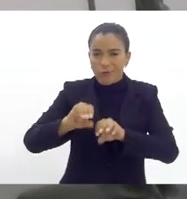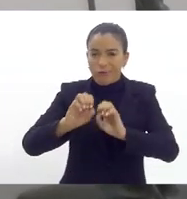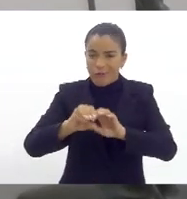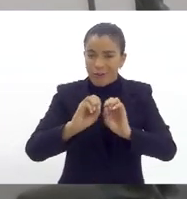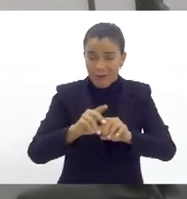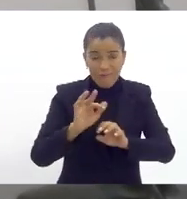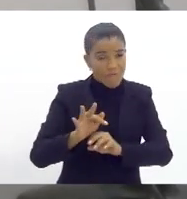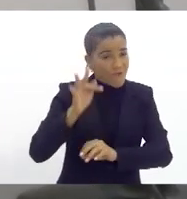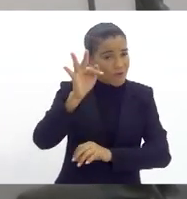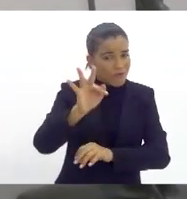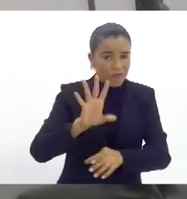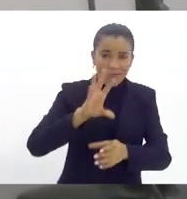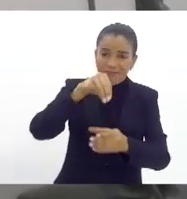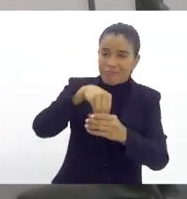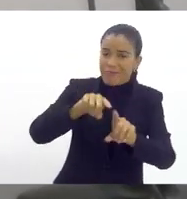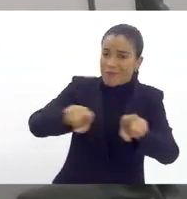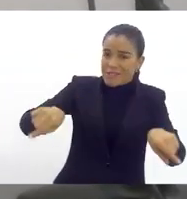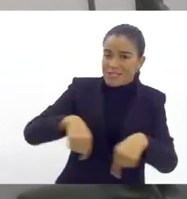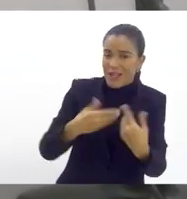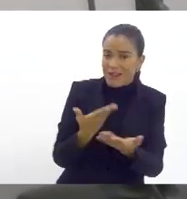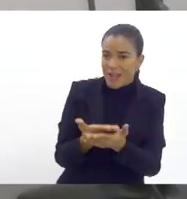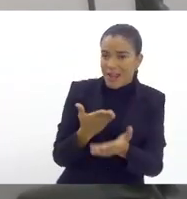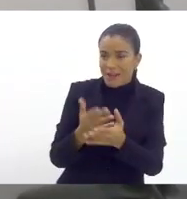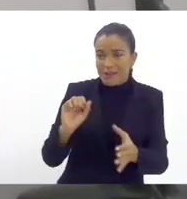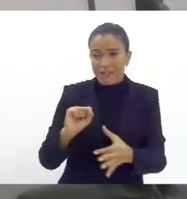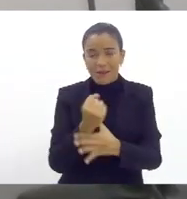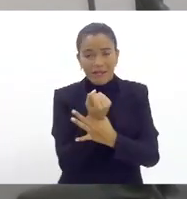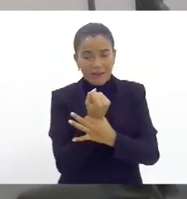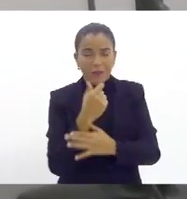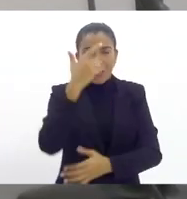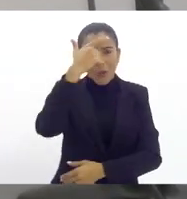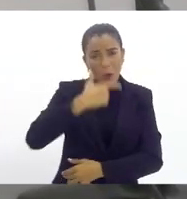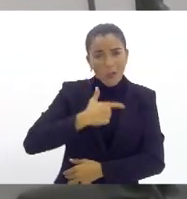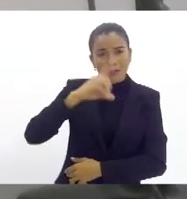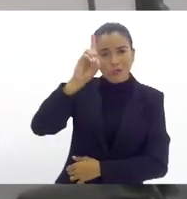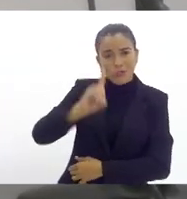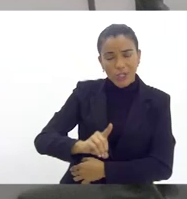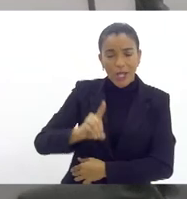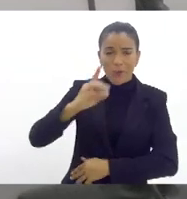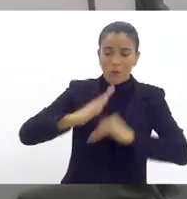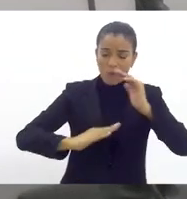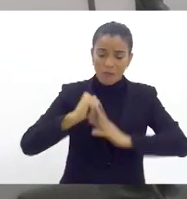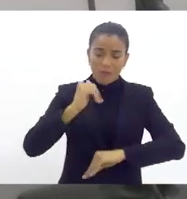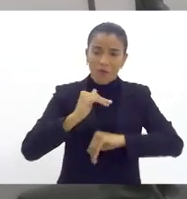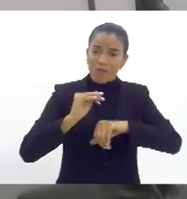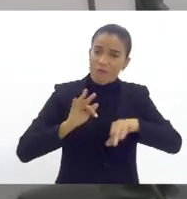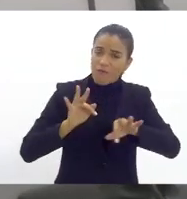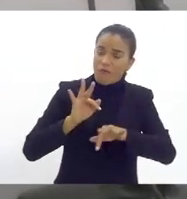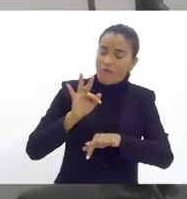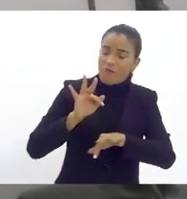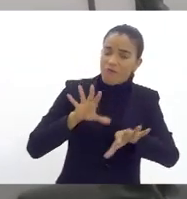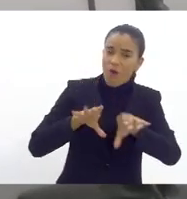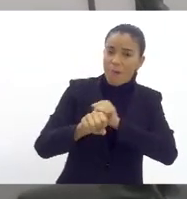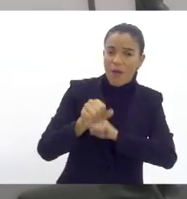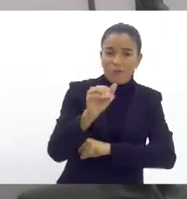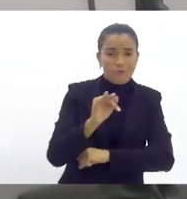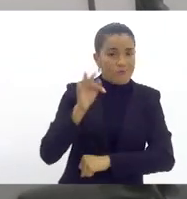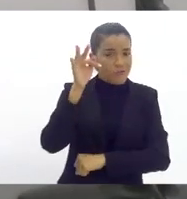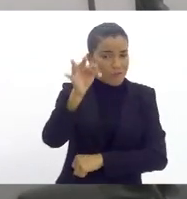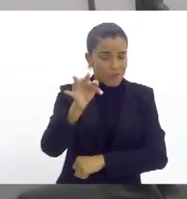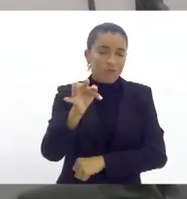dentro da sala de aula então garantir que os nossos direitos quanto profissionais futuramente também sejam